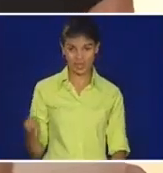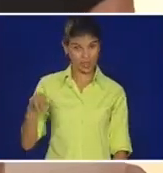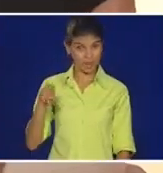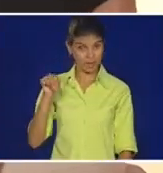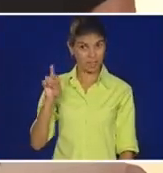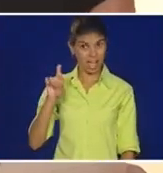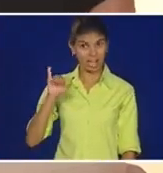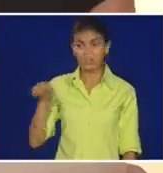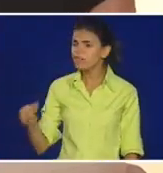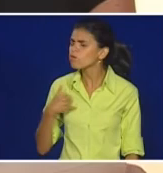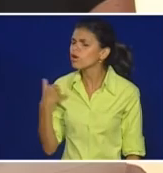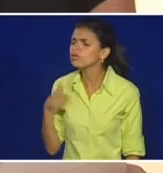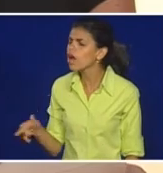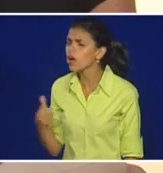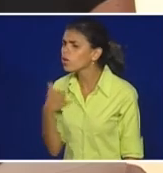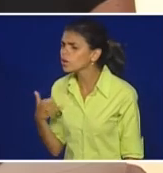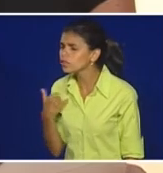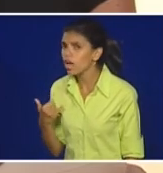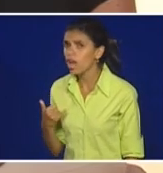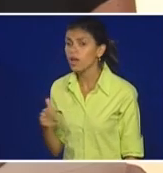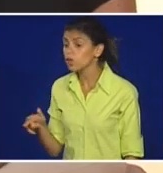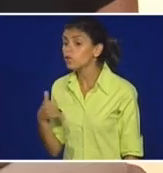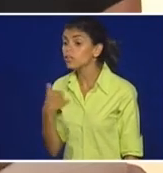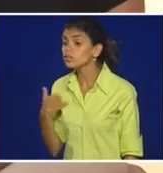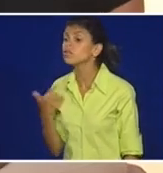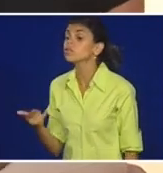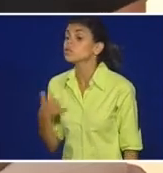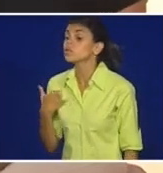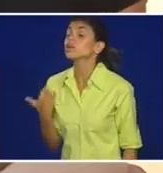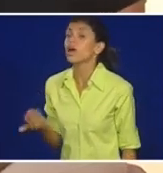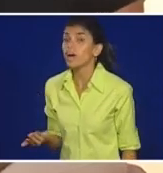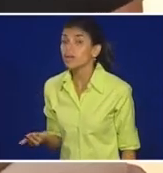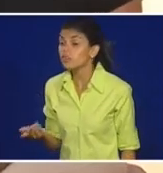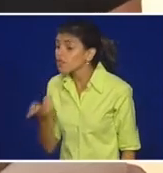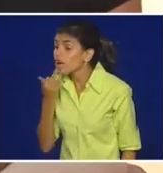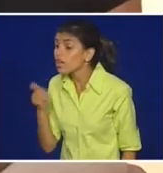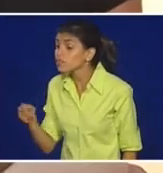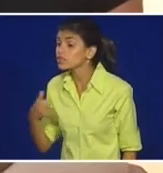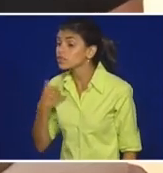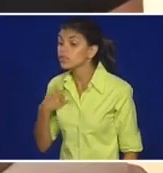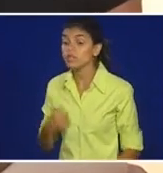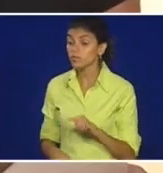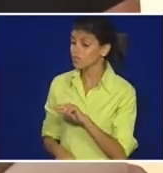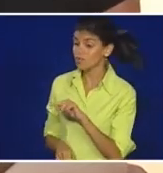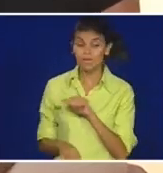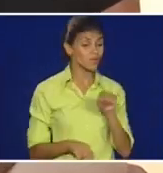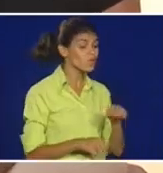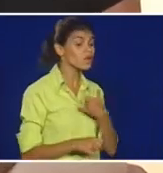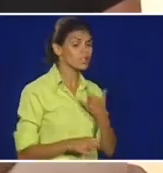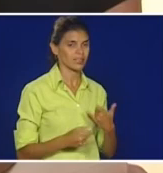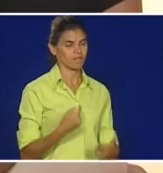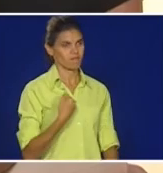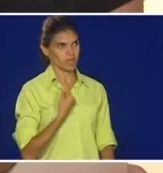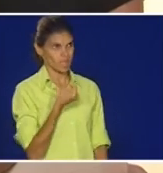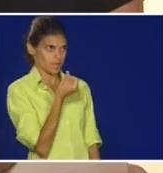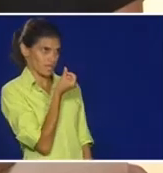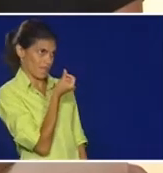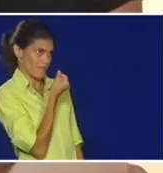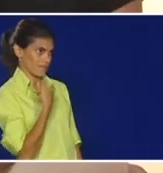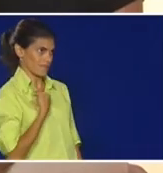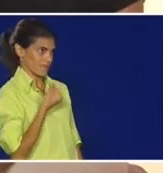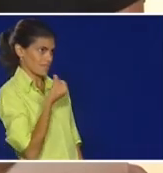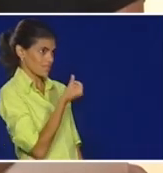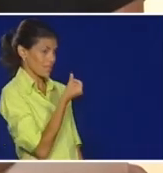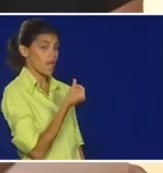Mariana? Hein? Fala. Quantos anos você tem? 6. 6. E qual a escola que